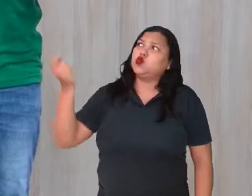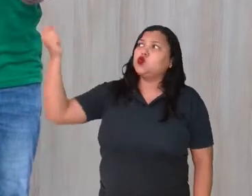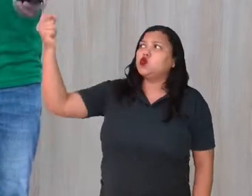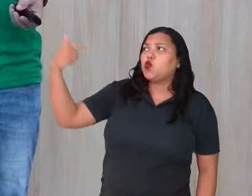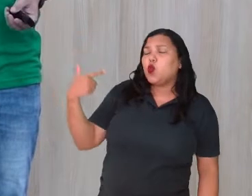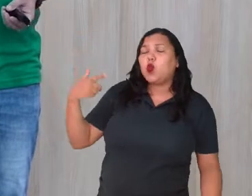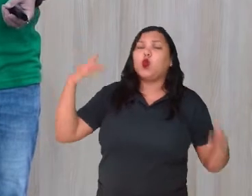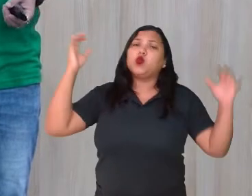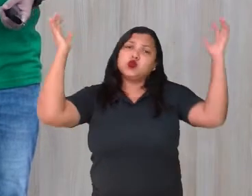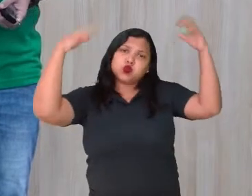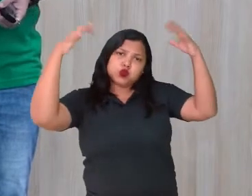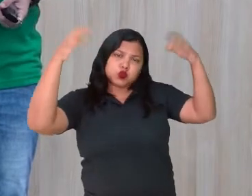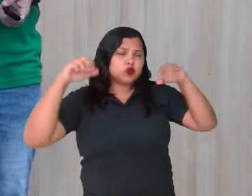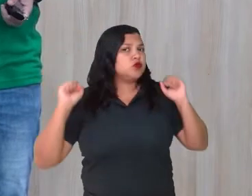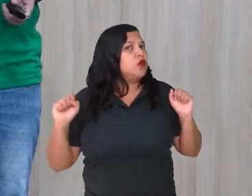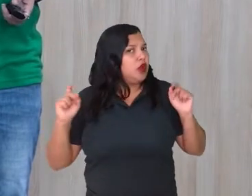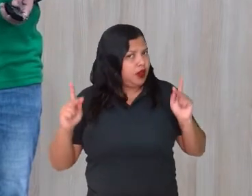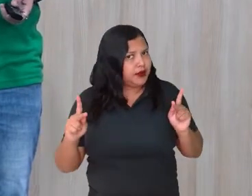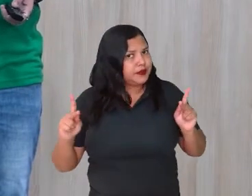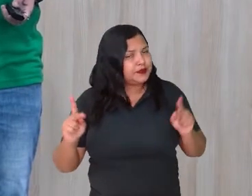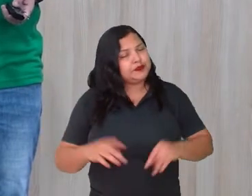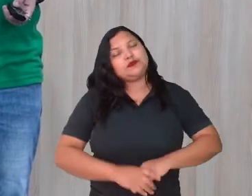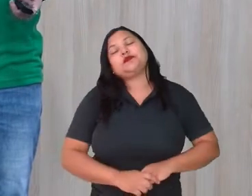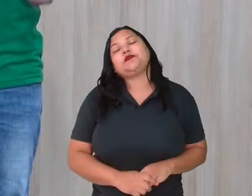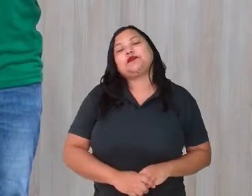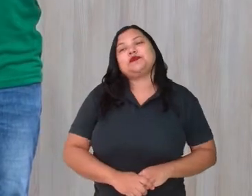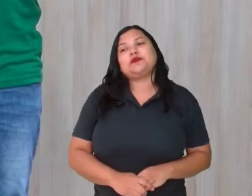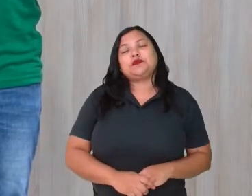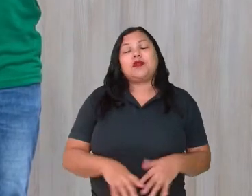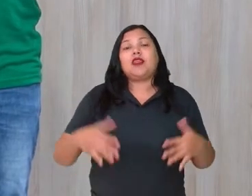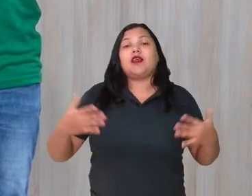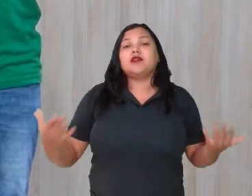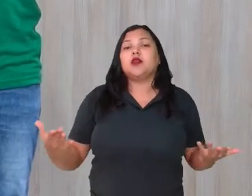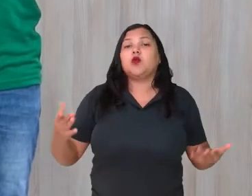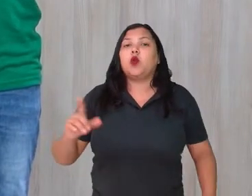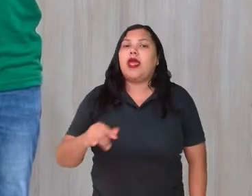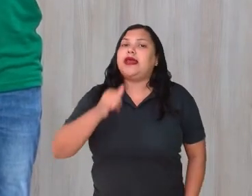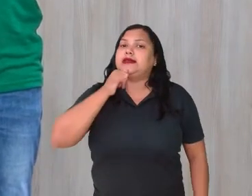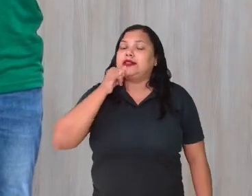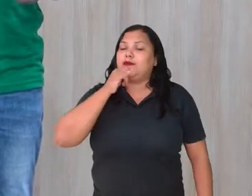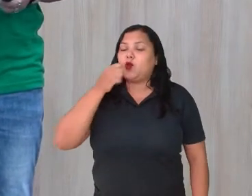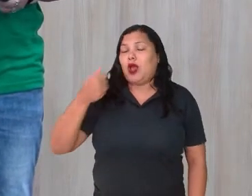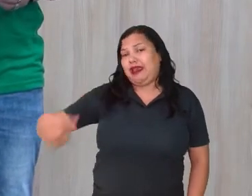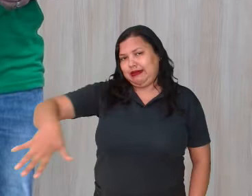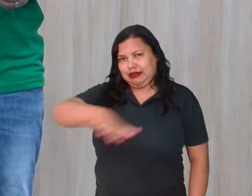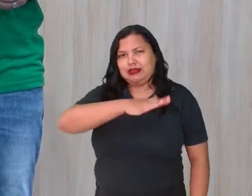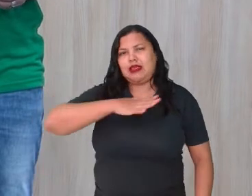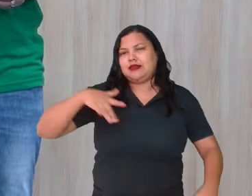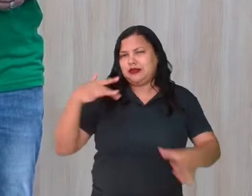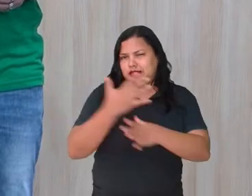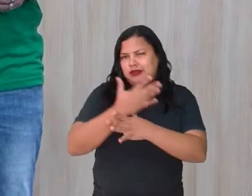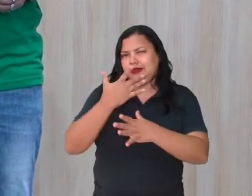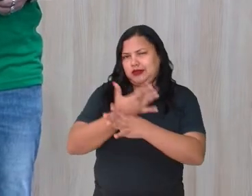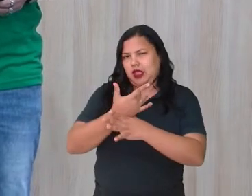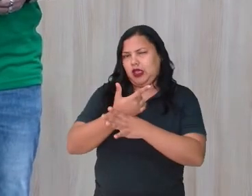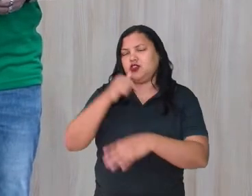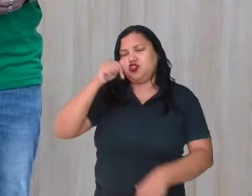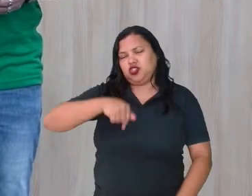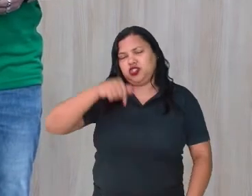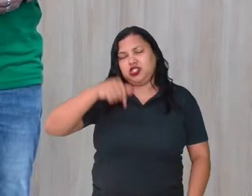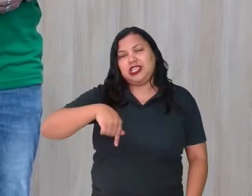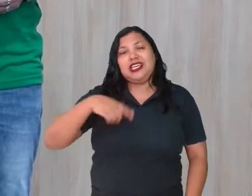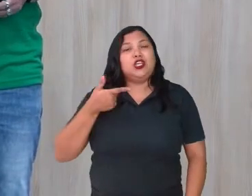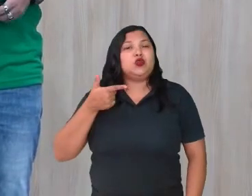ou alguma outra condição que a gente vai tentar avaliar aqui, tá certo? Ou seja, a gente mora numa região onde a gente não tem muito a questão